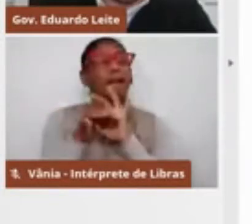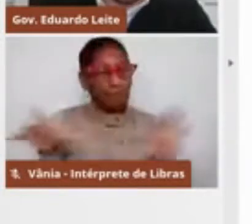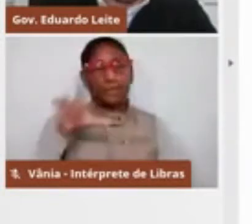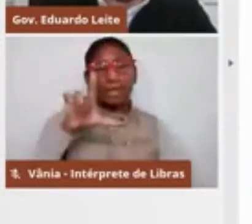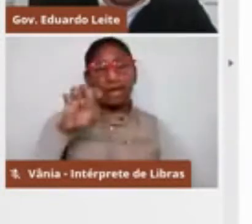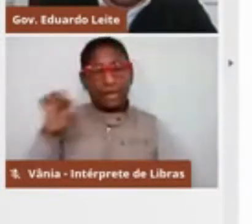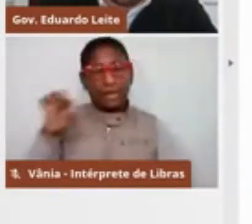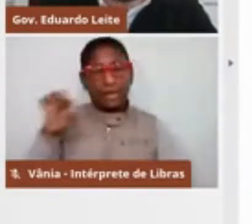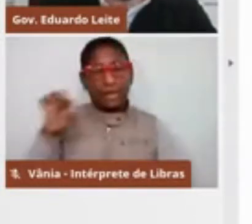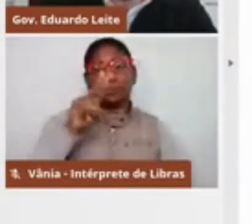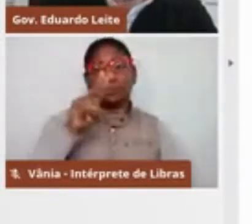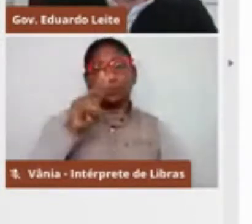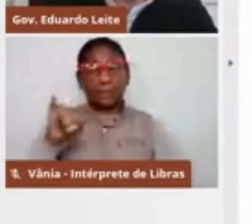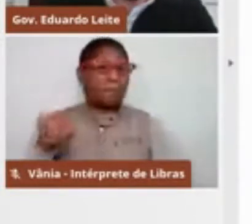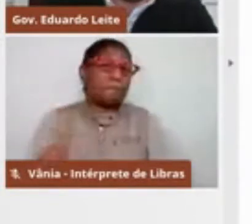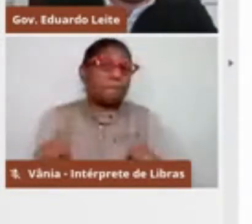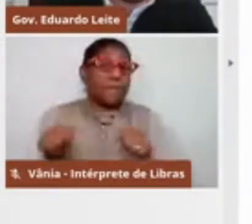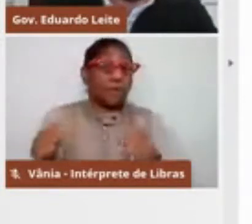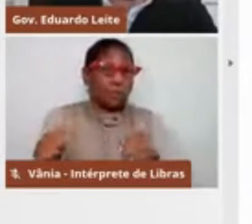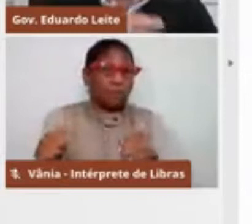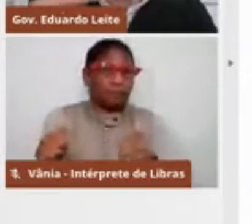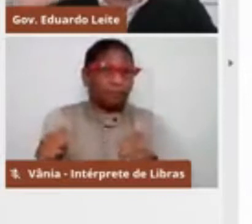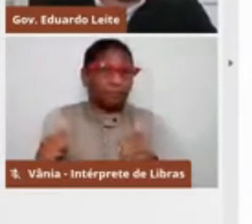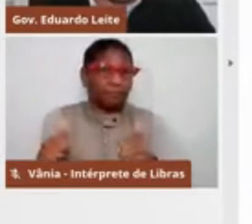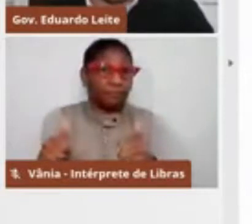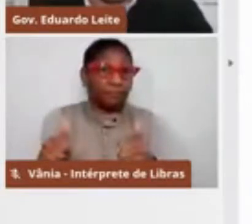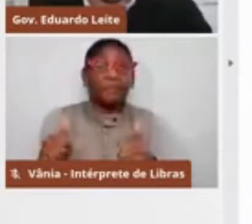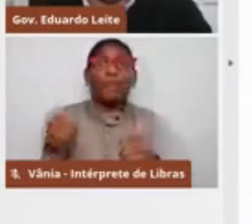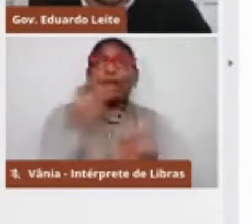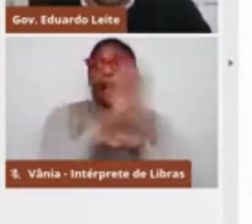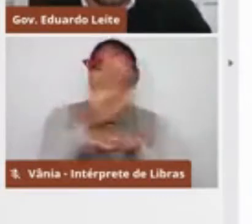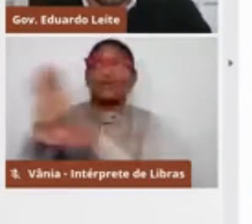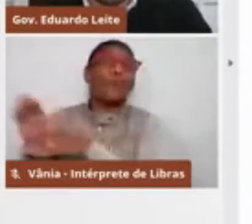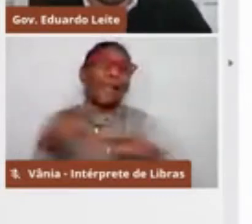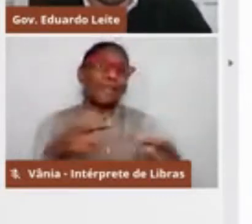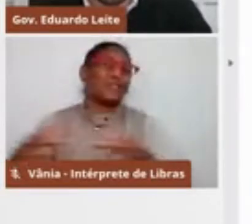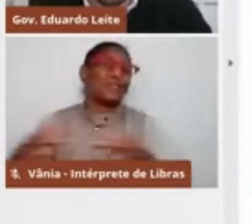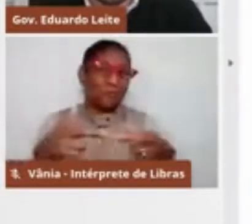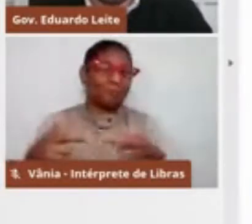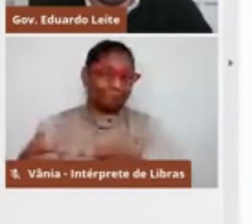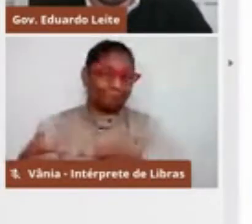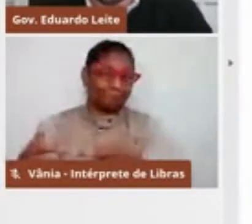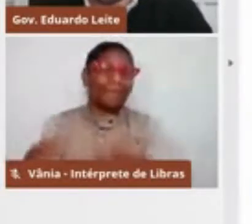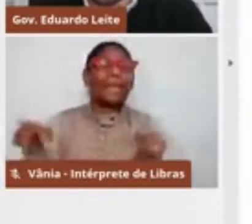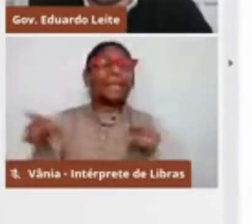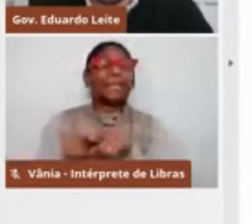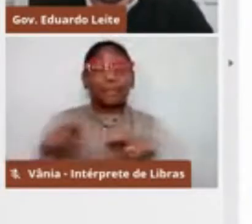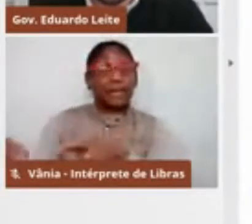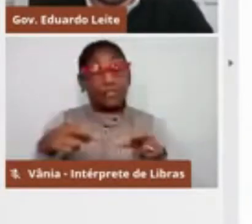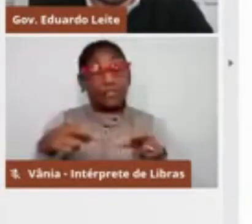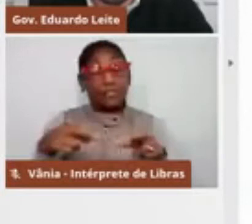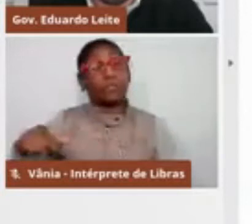Então, esse indicador melhorou e esse indicador também ajudou todas as regiões. E também as regiões tiveram, muitas